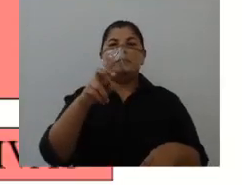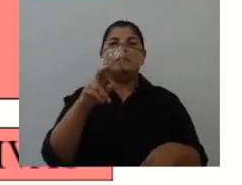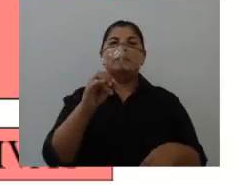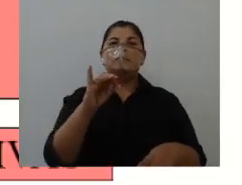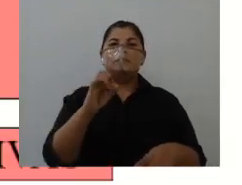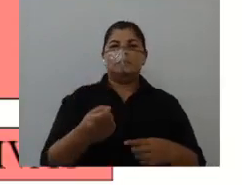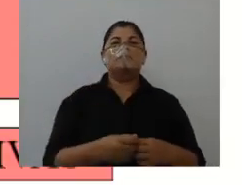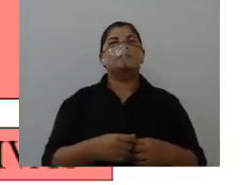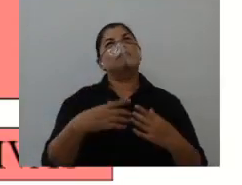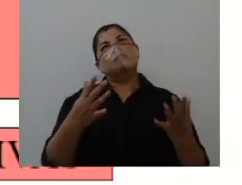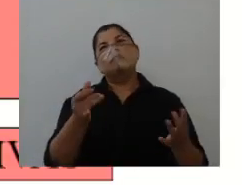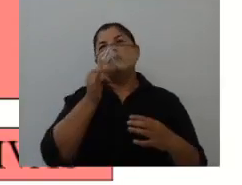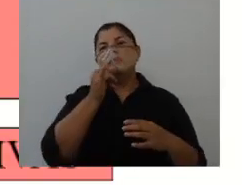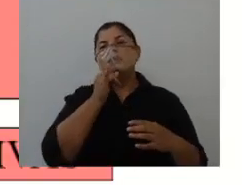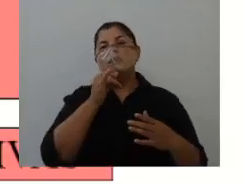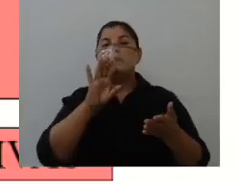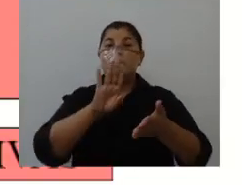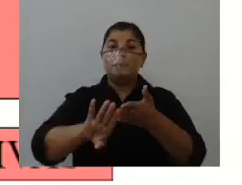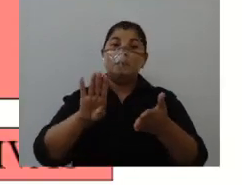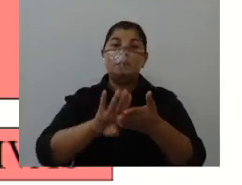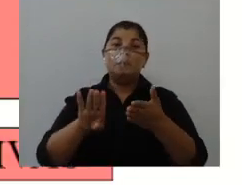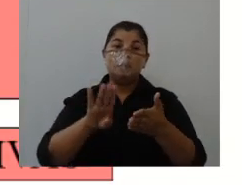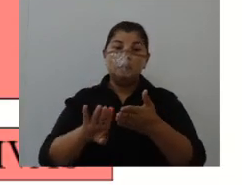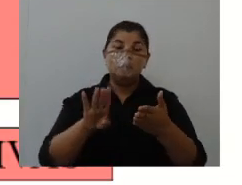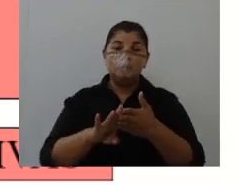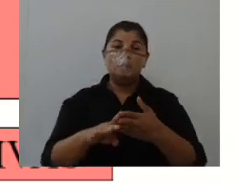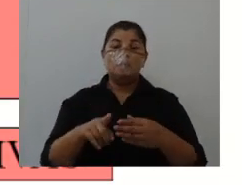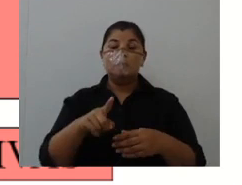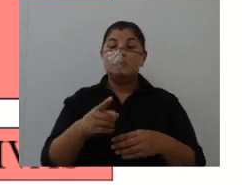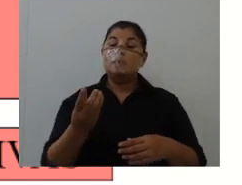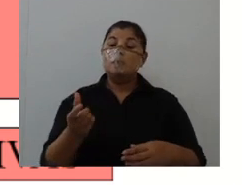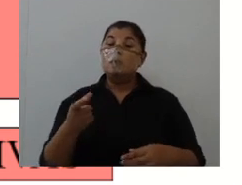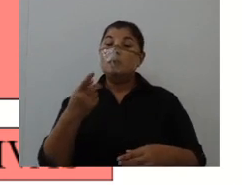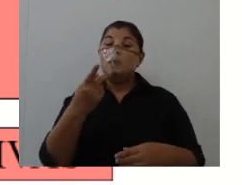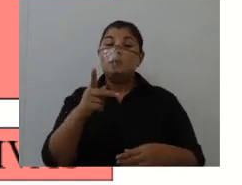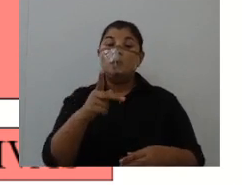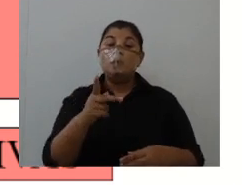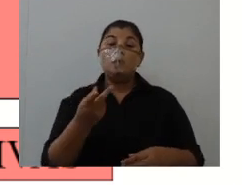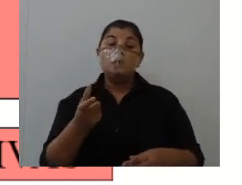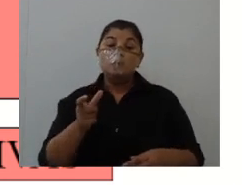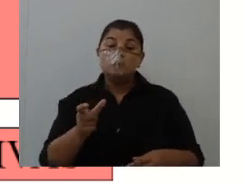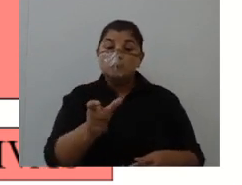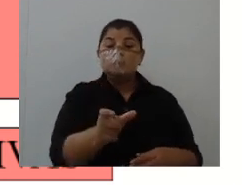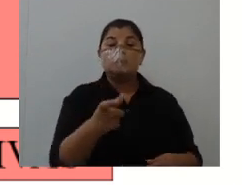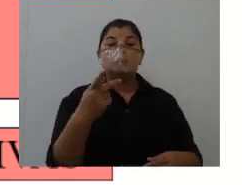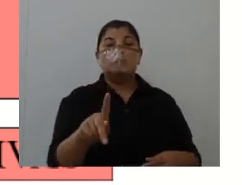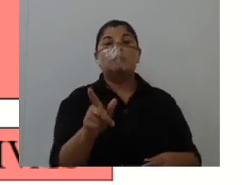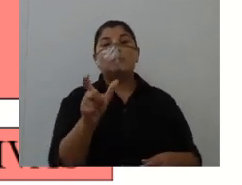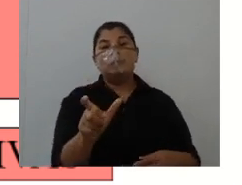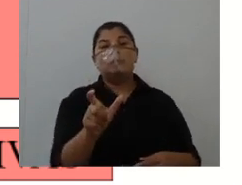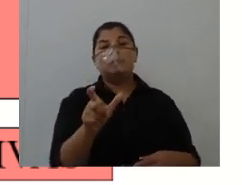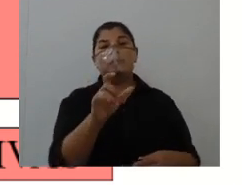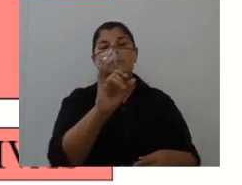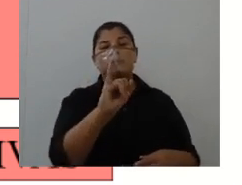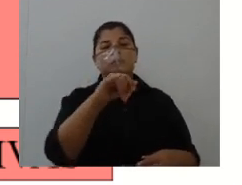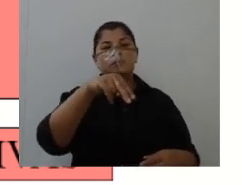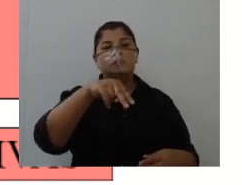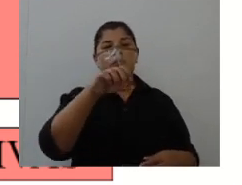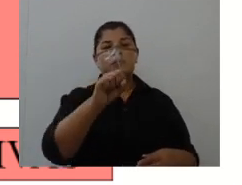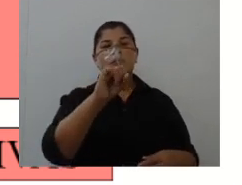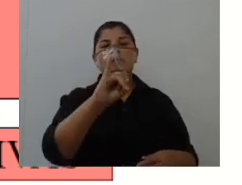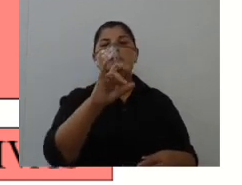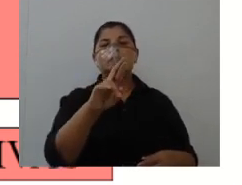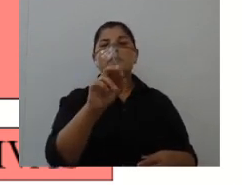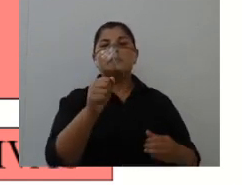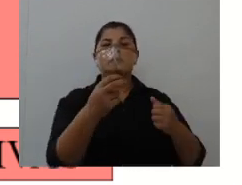tirar dinheiro, né? Aí chega no caixa eletrônico e tem lá, insira seu cartão. Olha aí, o verbo inserir, dando ordem.